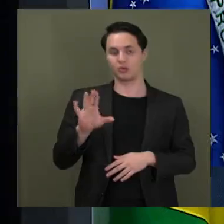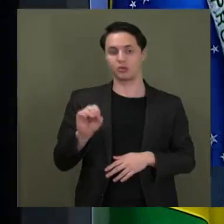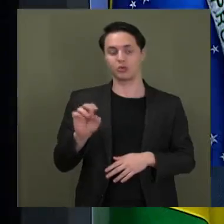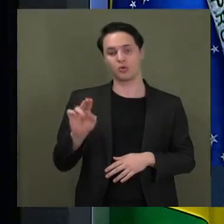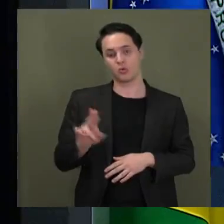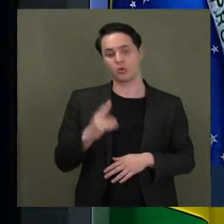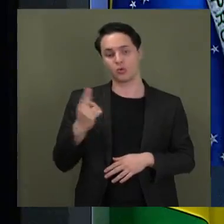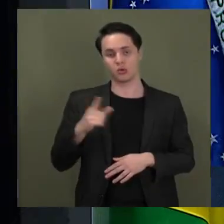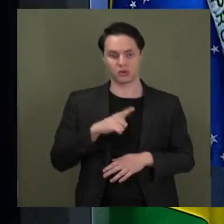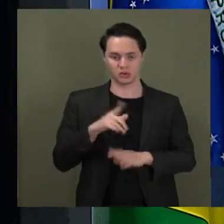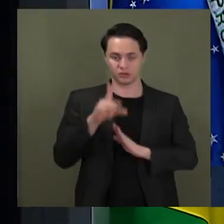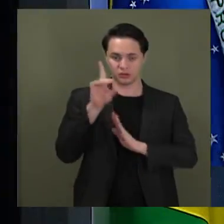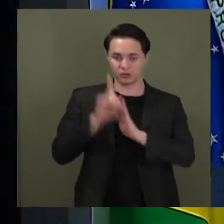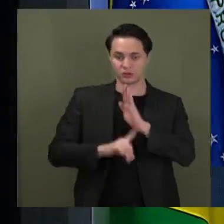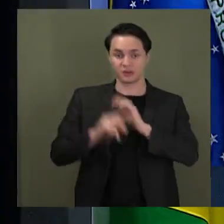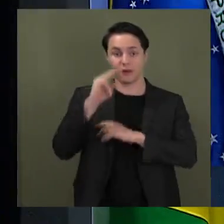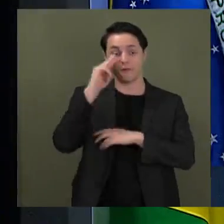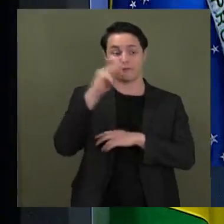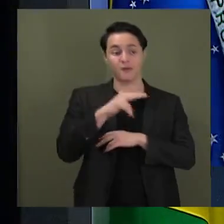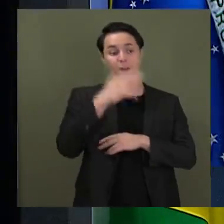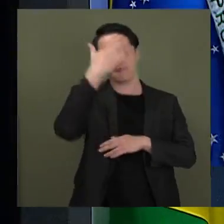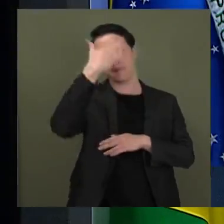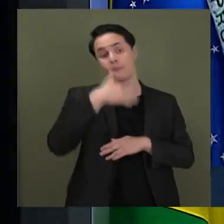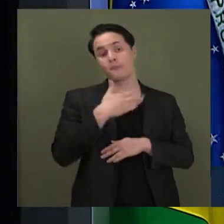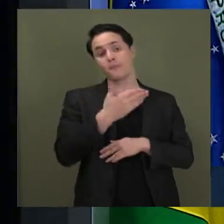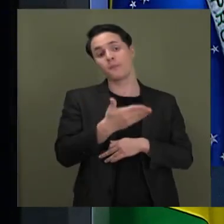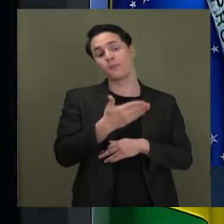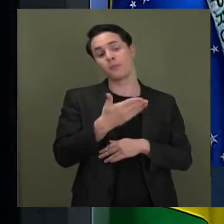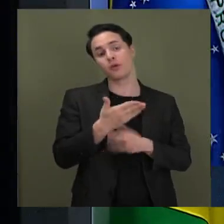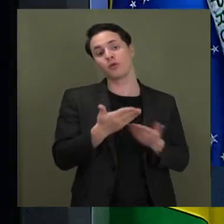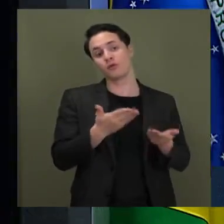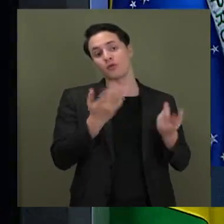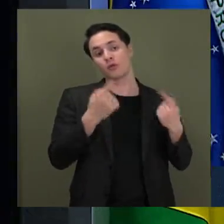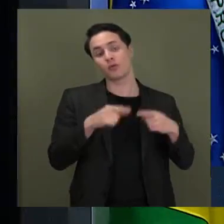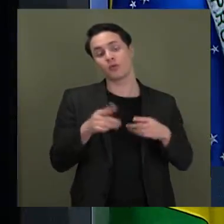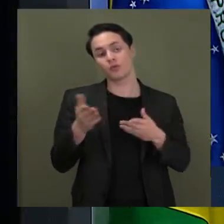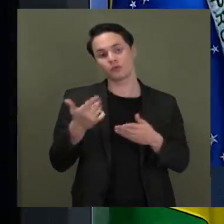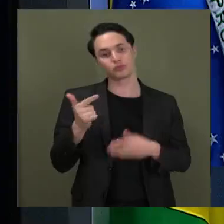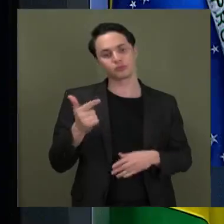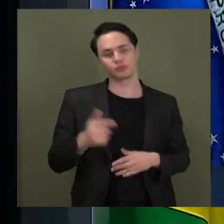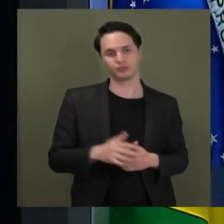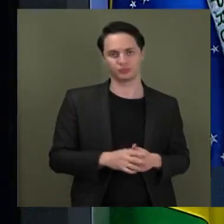o direito de ver as provas apresentadas contra ele.